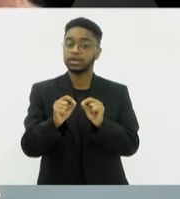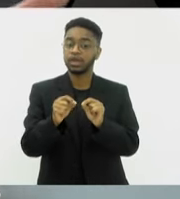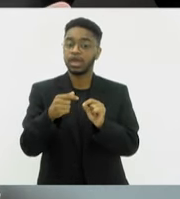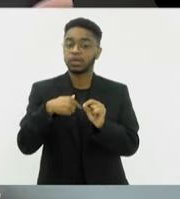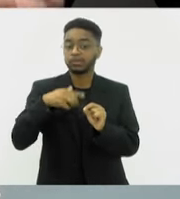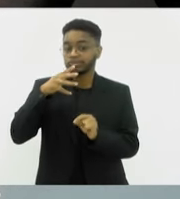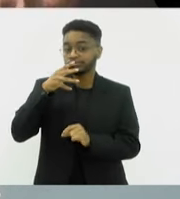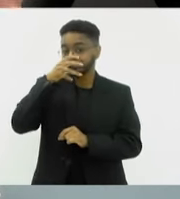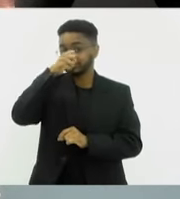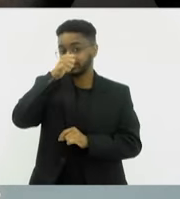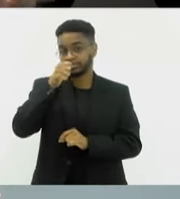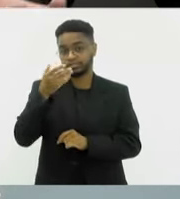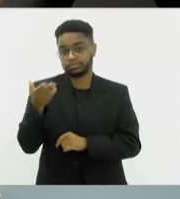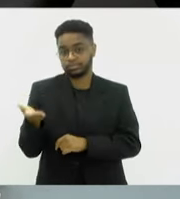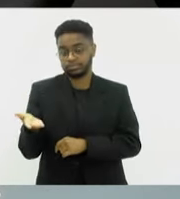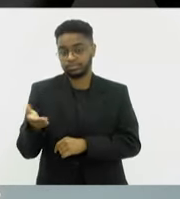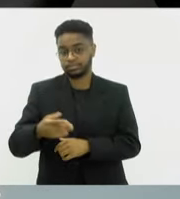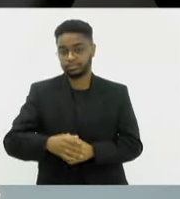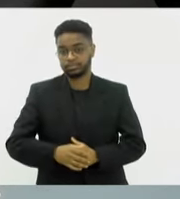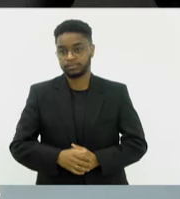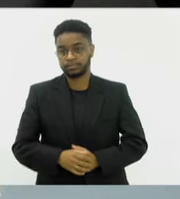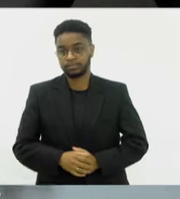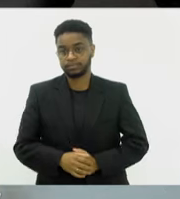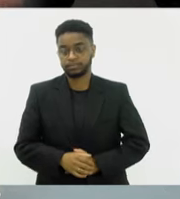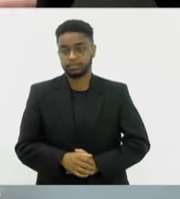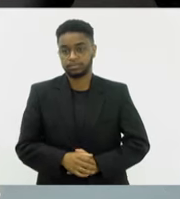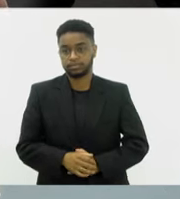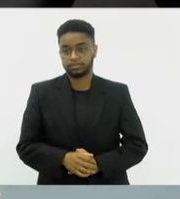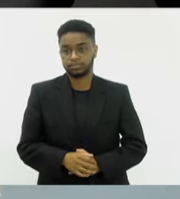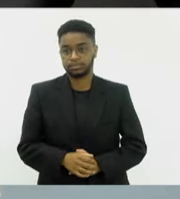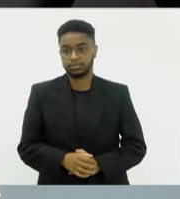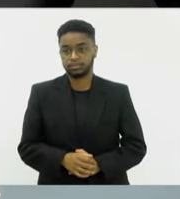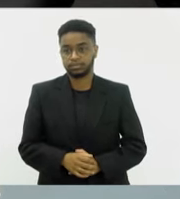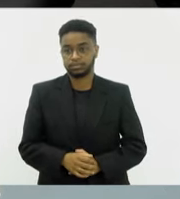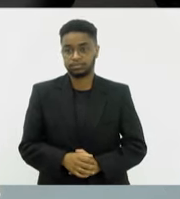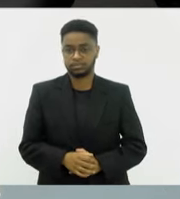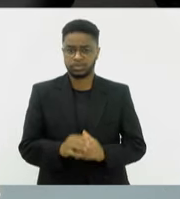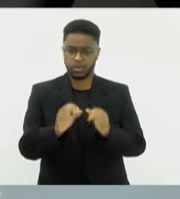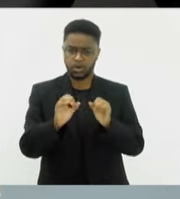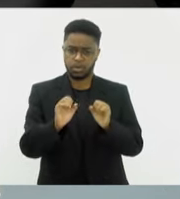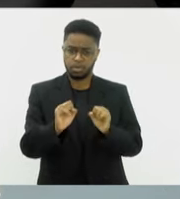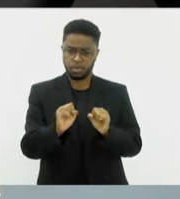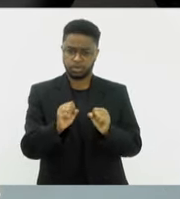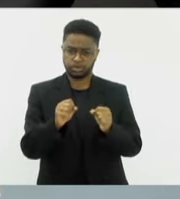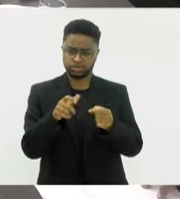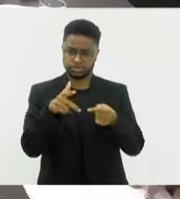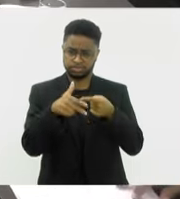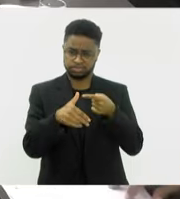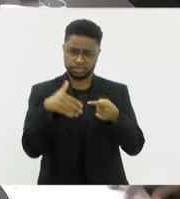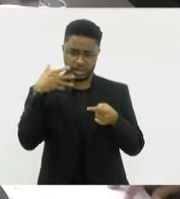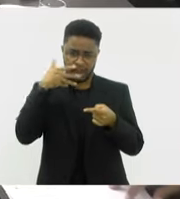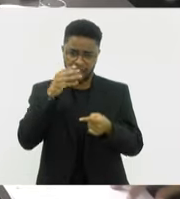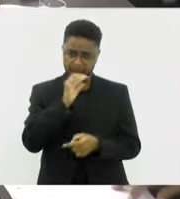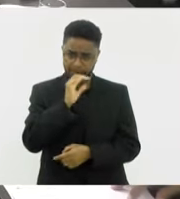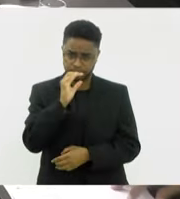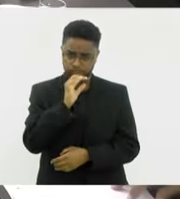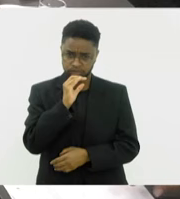salvaguarda. Salvaguarda. Deputado, você me concede um mínimo à parte. Mínimo.